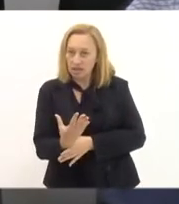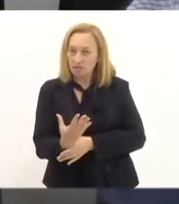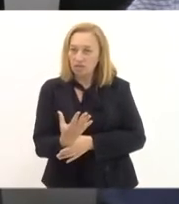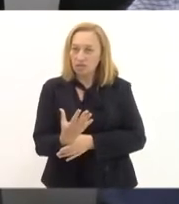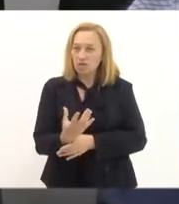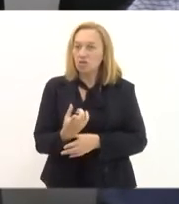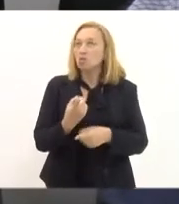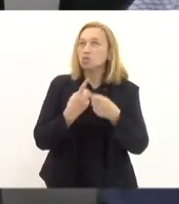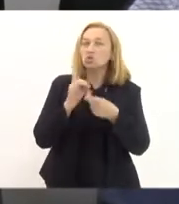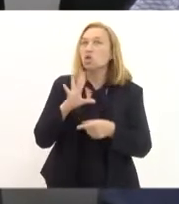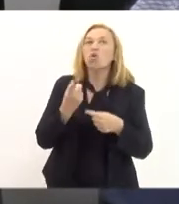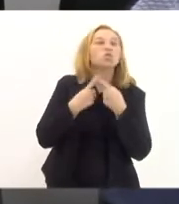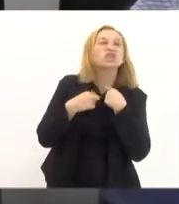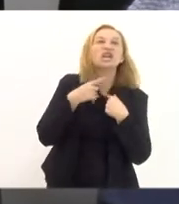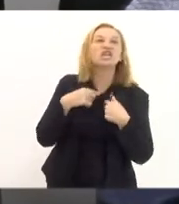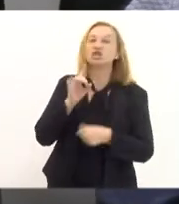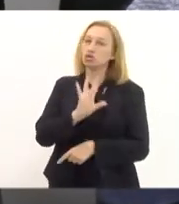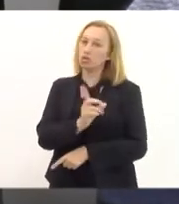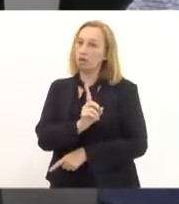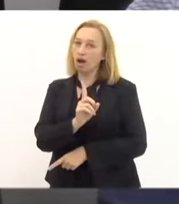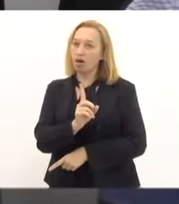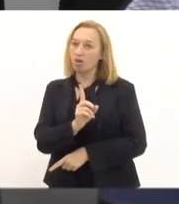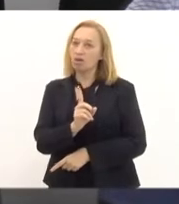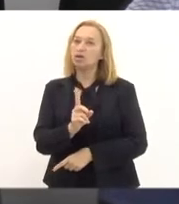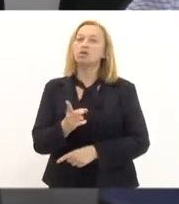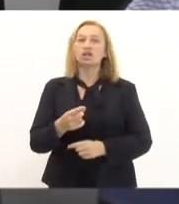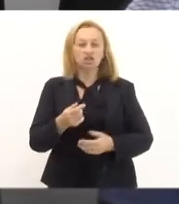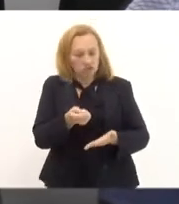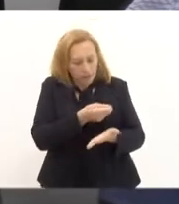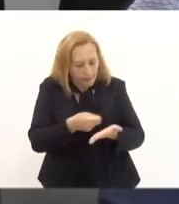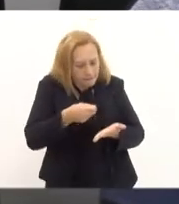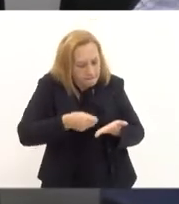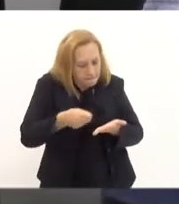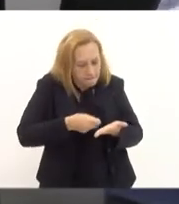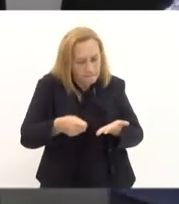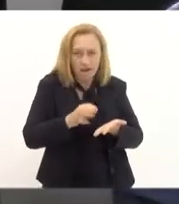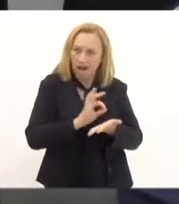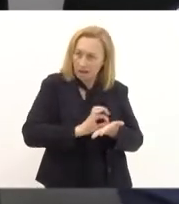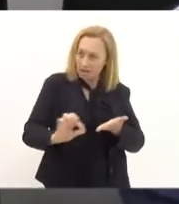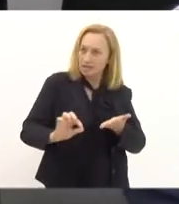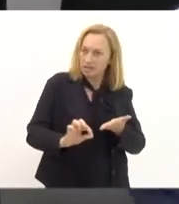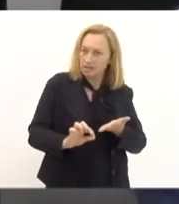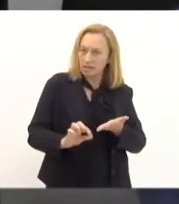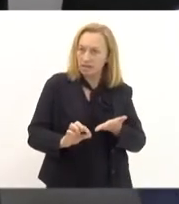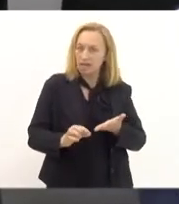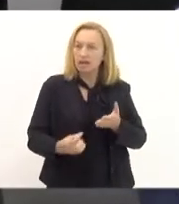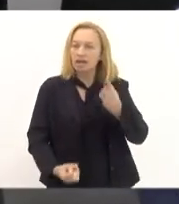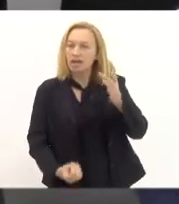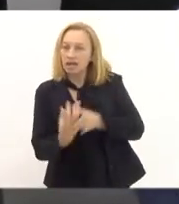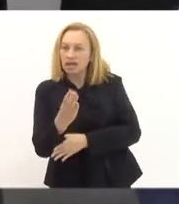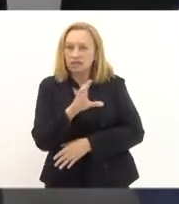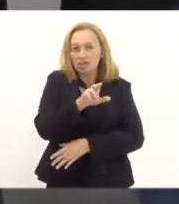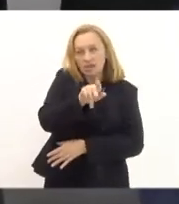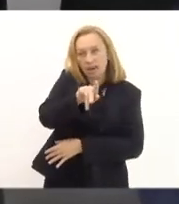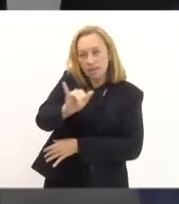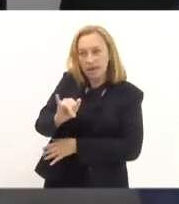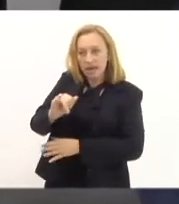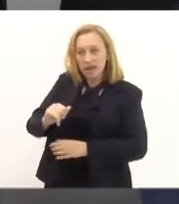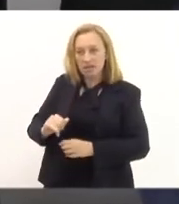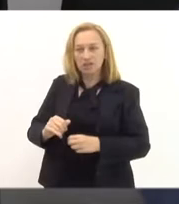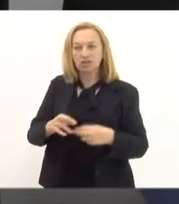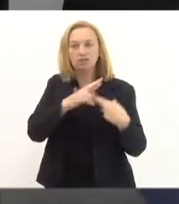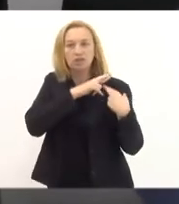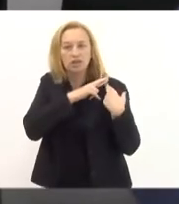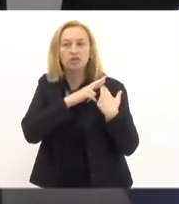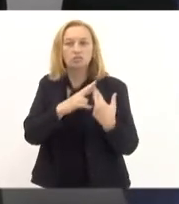de ninguém quando a gente adeg e deixa o nosso assinatura no requerimento de instalação de CPI a gente assumir